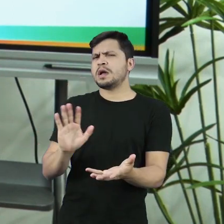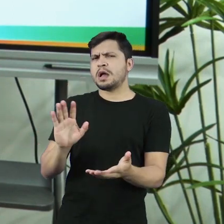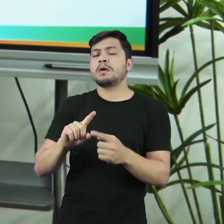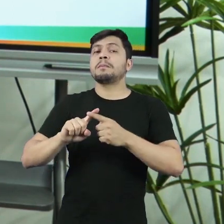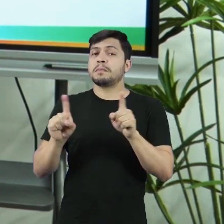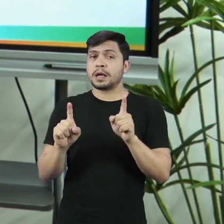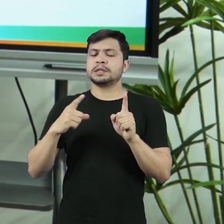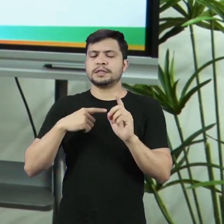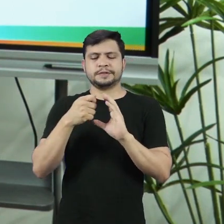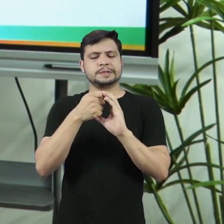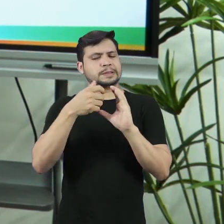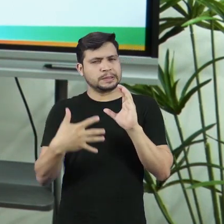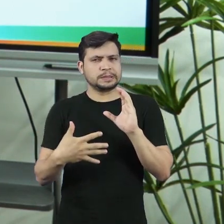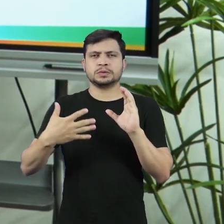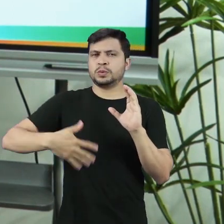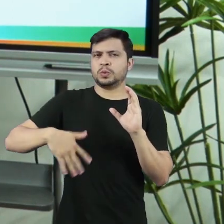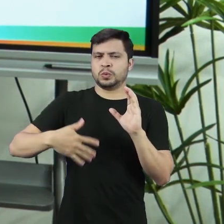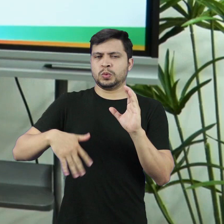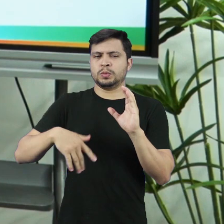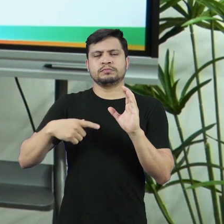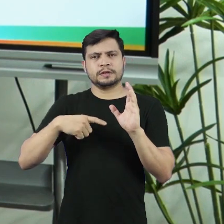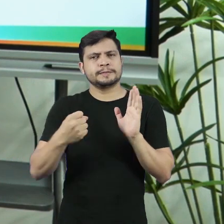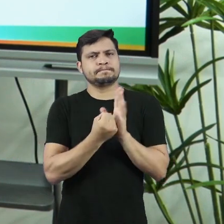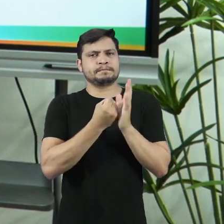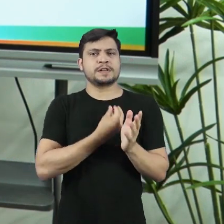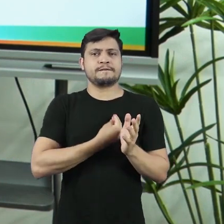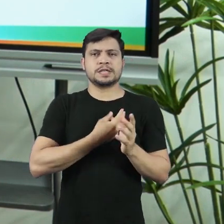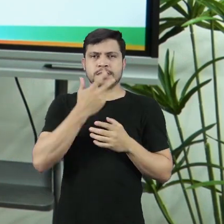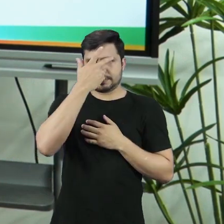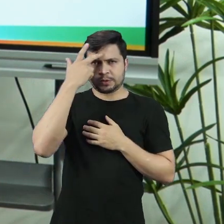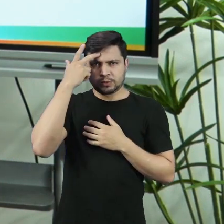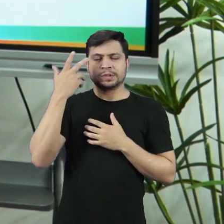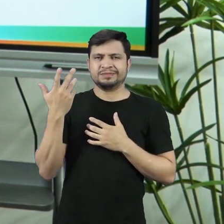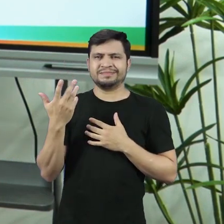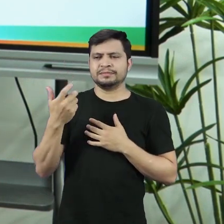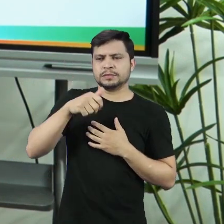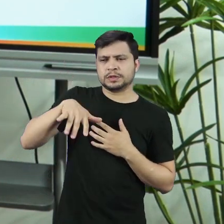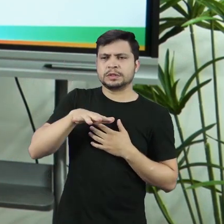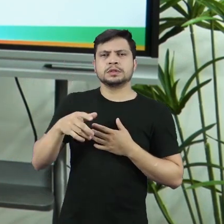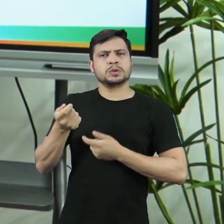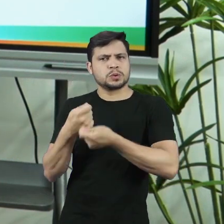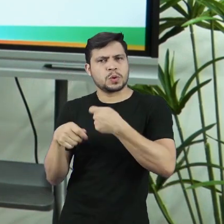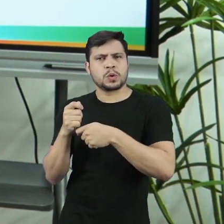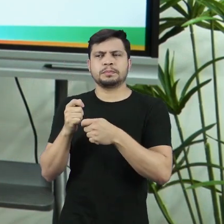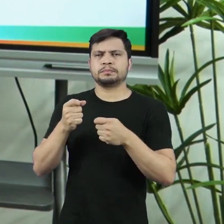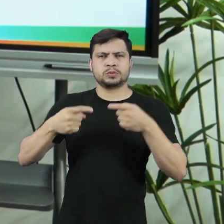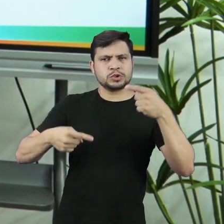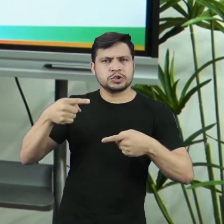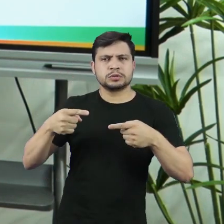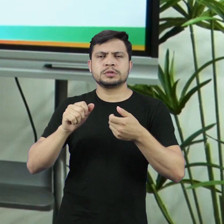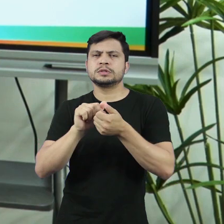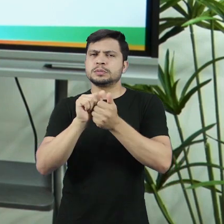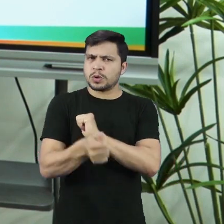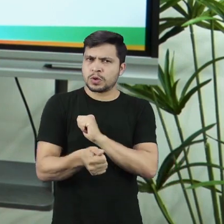muitos aspectos da vida das pessoas. Na parte econômica, na parte política, a partir dos esportes e até fora do planeta, no que